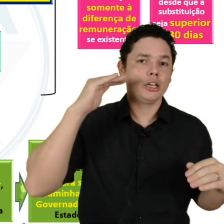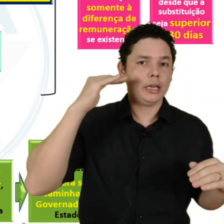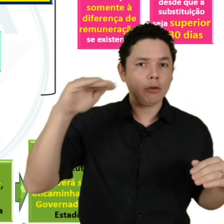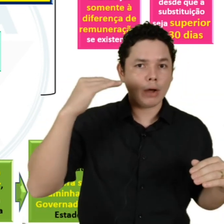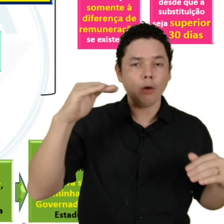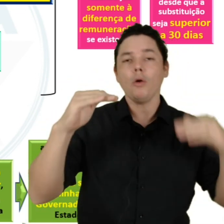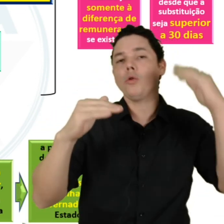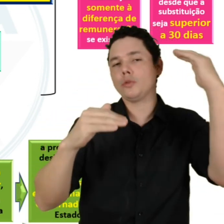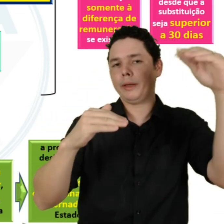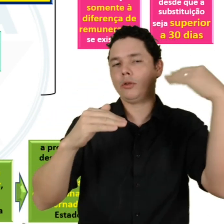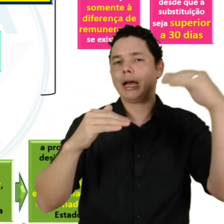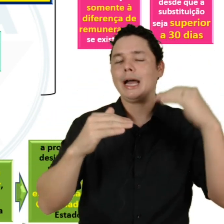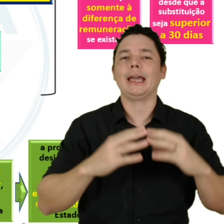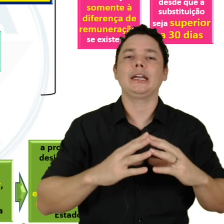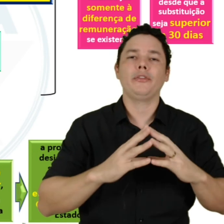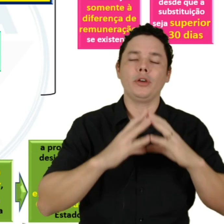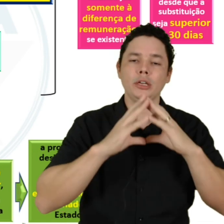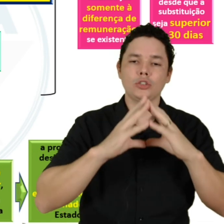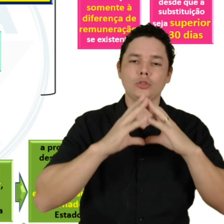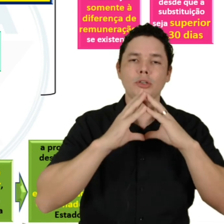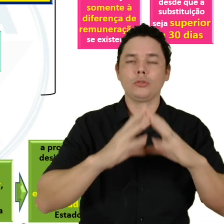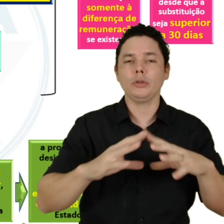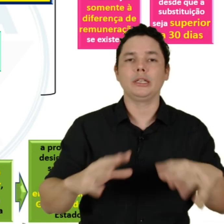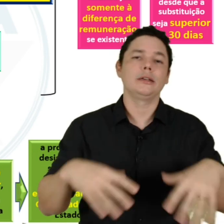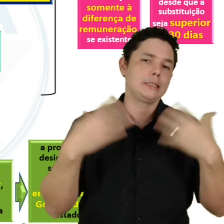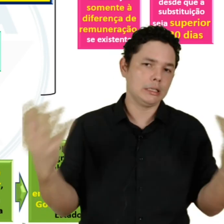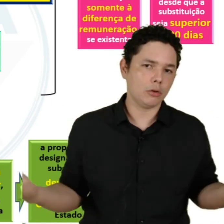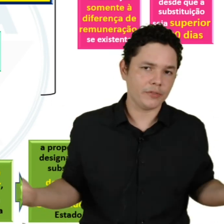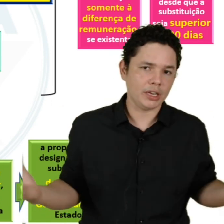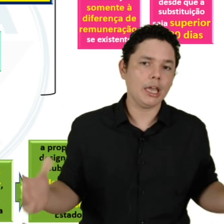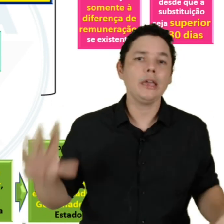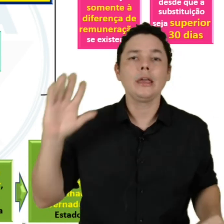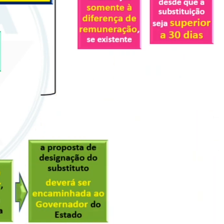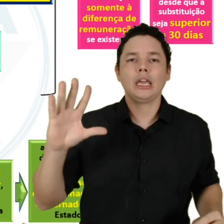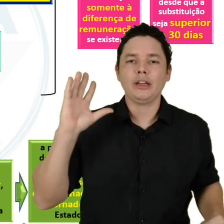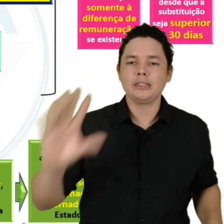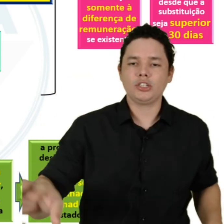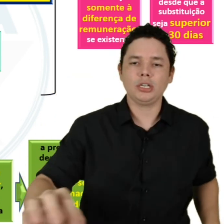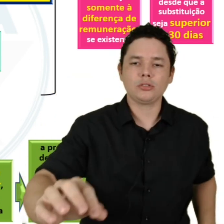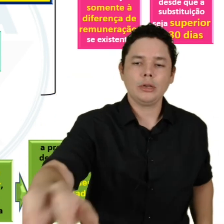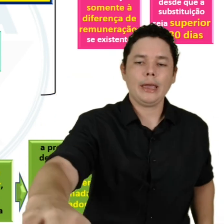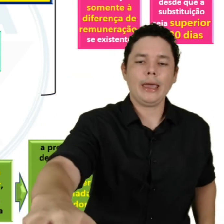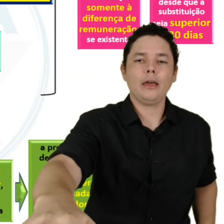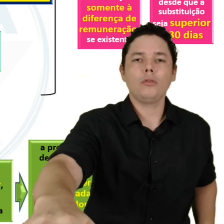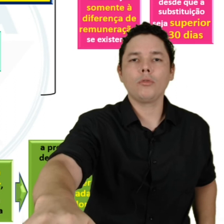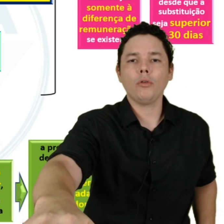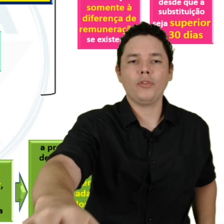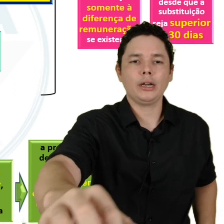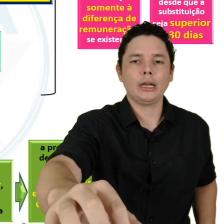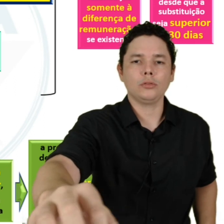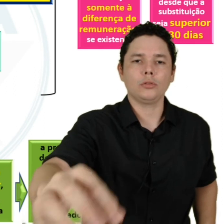confiança, igual ou superior àquela que foi substituída. Se não tiver ninguém, quem vai decidir isso é